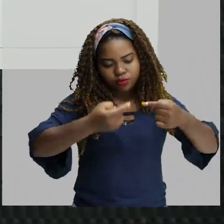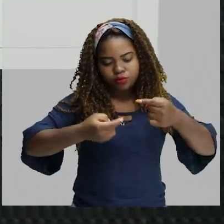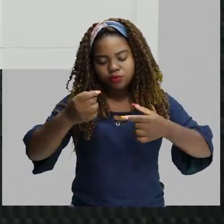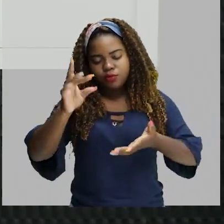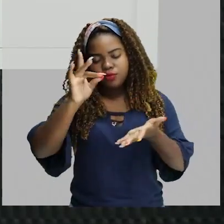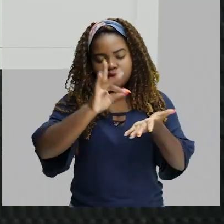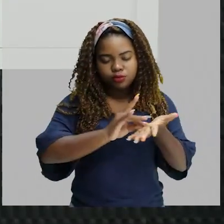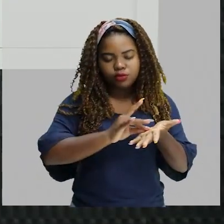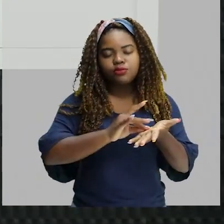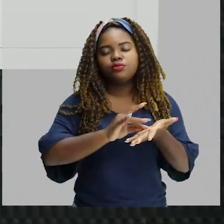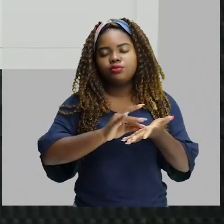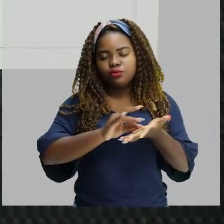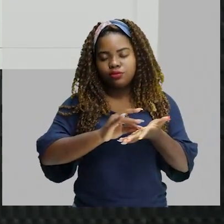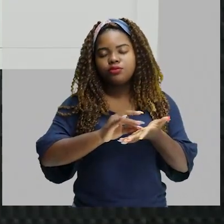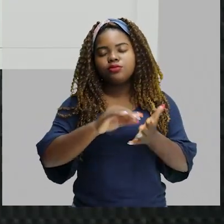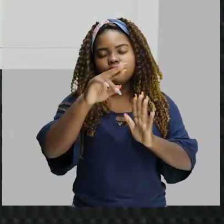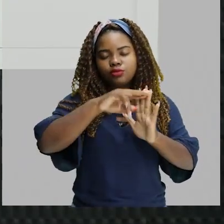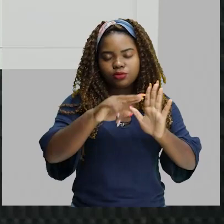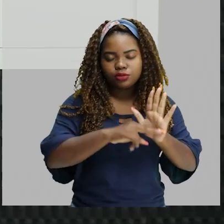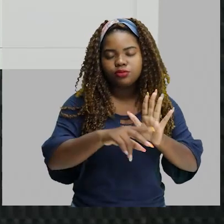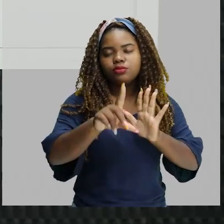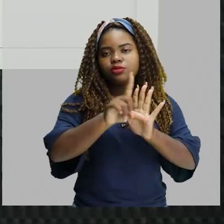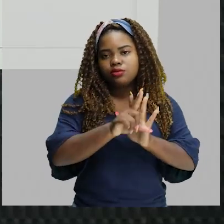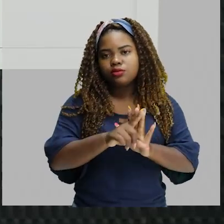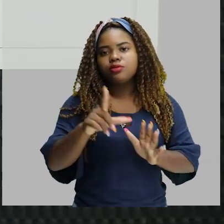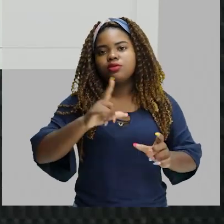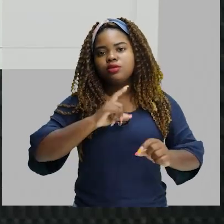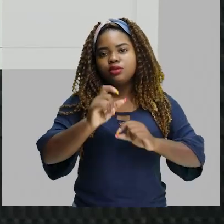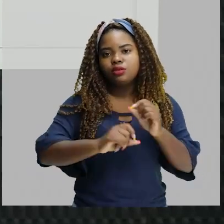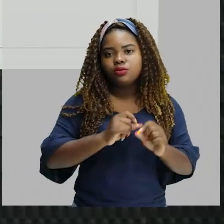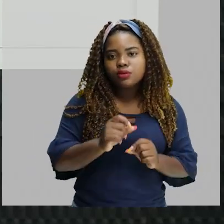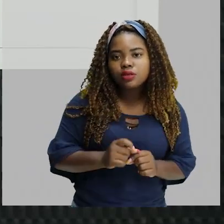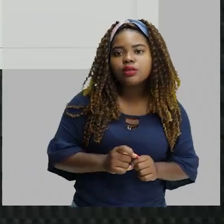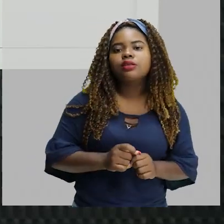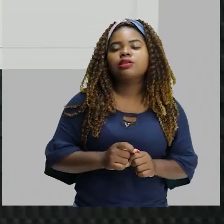delinear. Essas proposições, elas vão possuir termos,